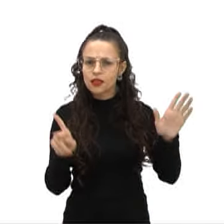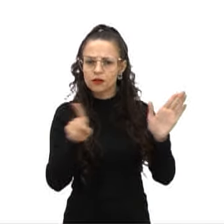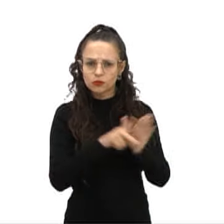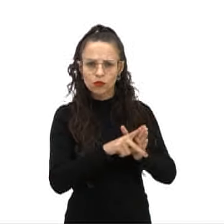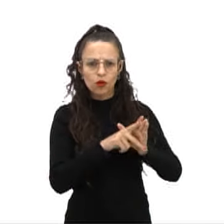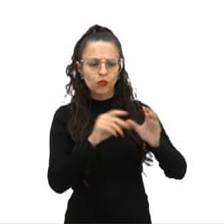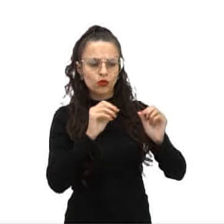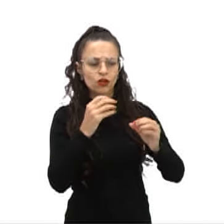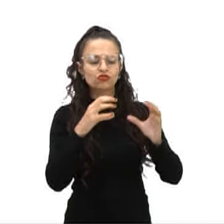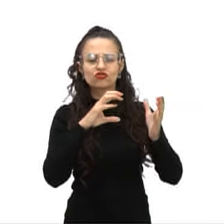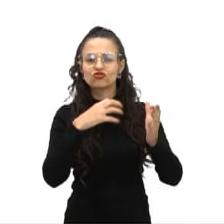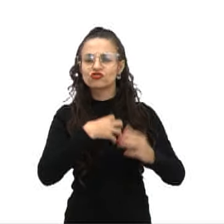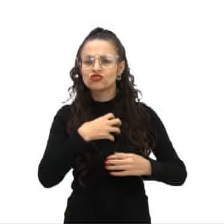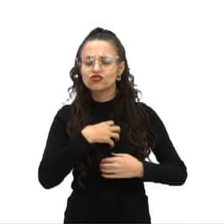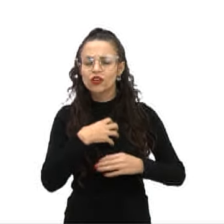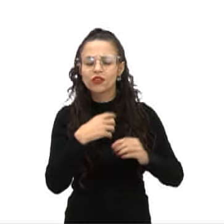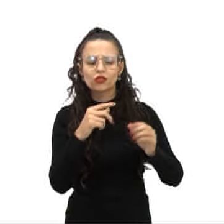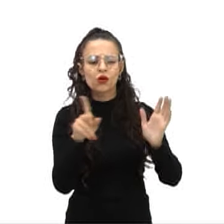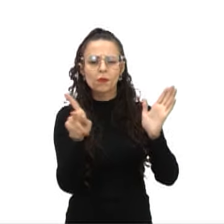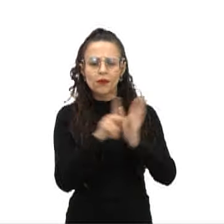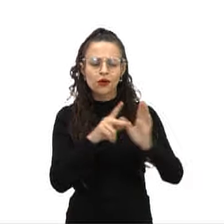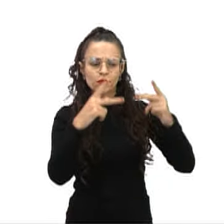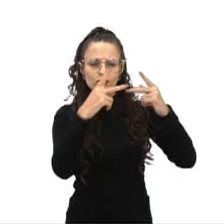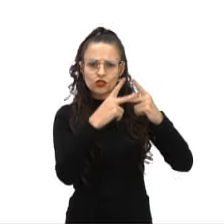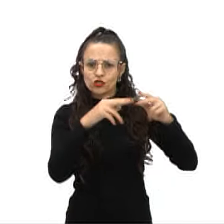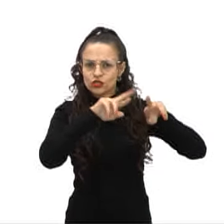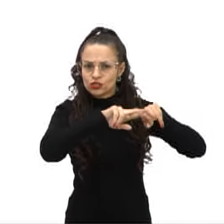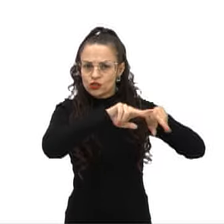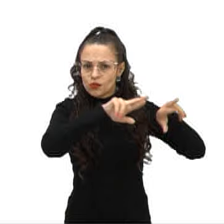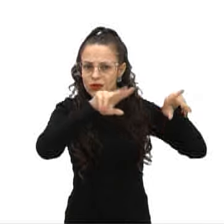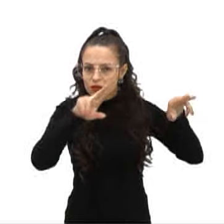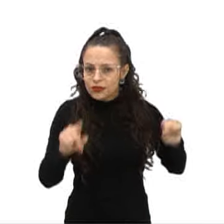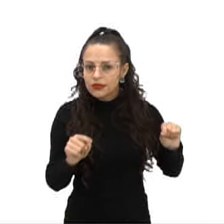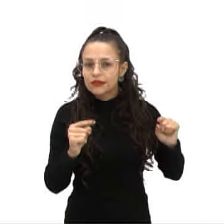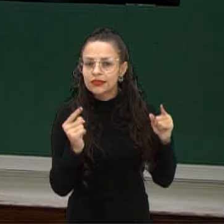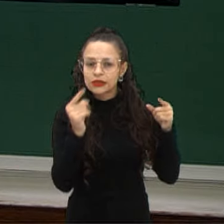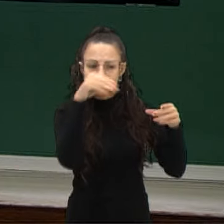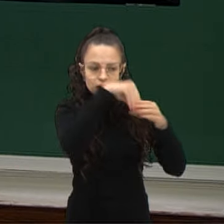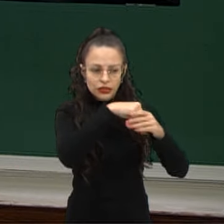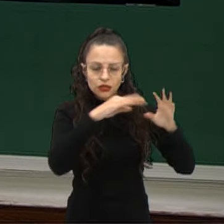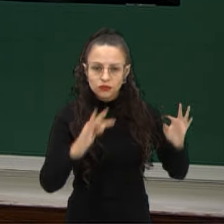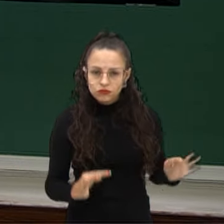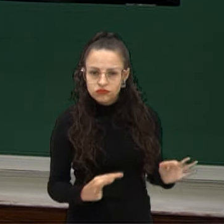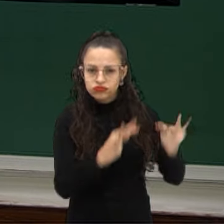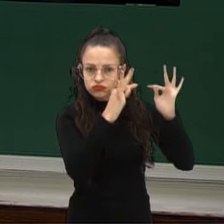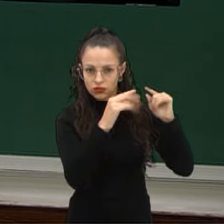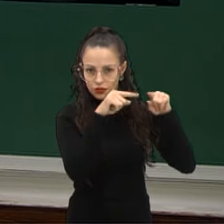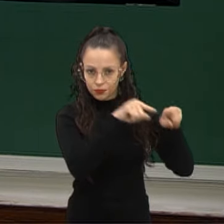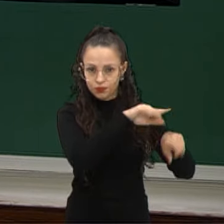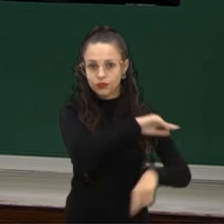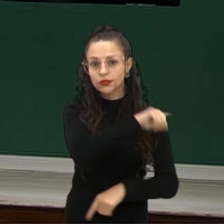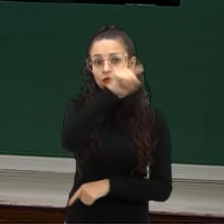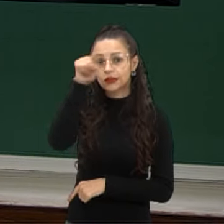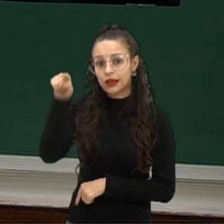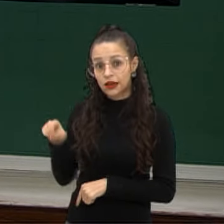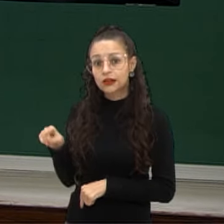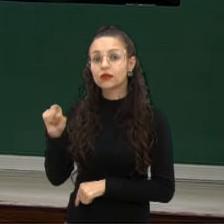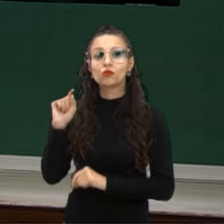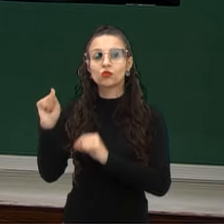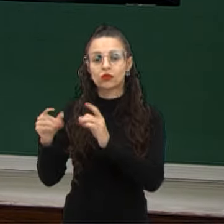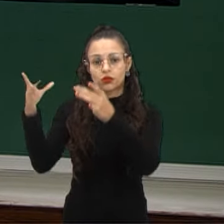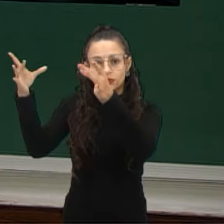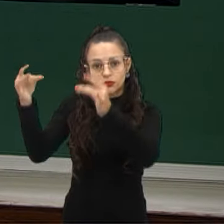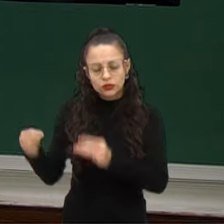matemáticas. Toda aquela parte da geometria dentro dos templos, do arabesco, tudo. E a geometria supernal